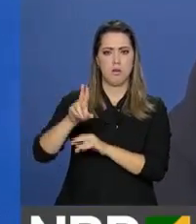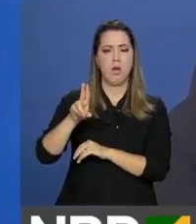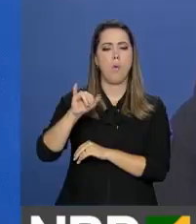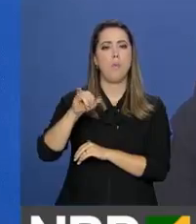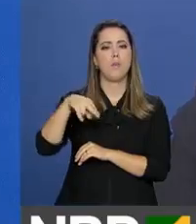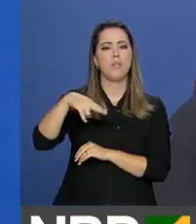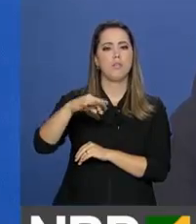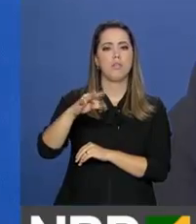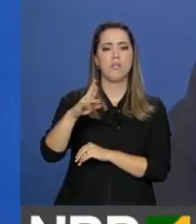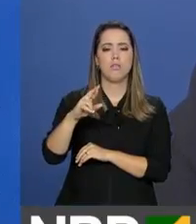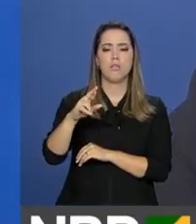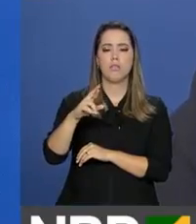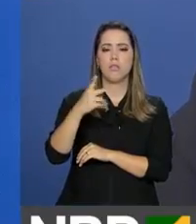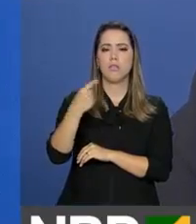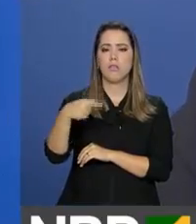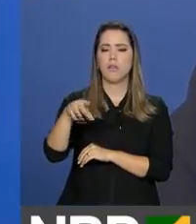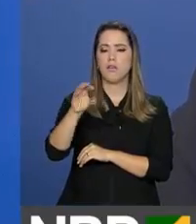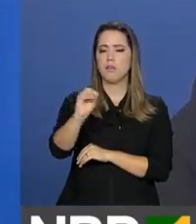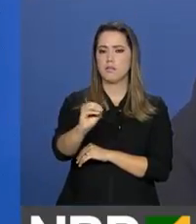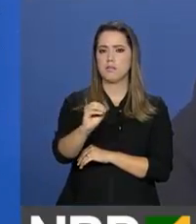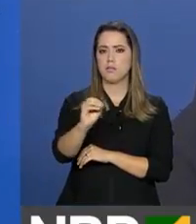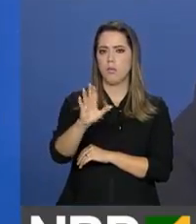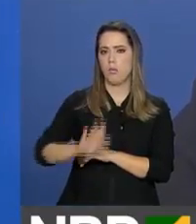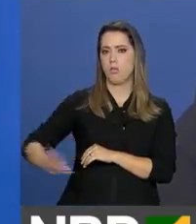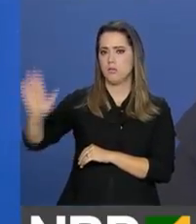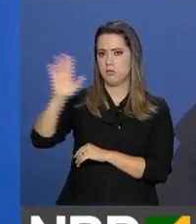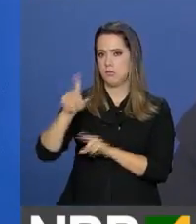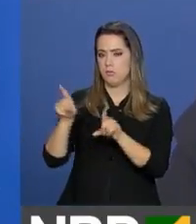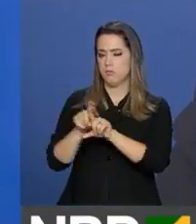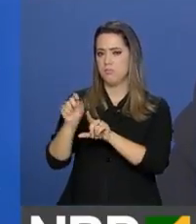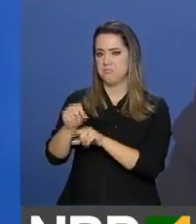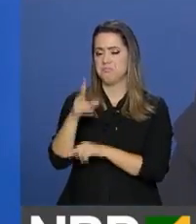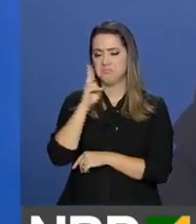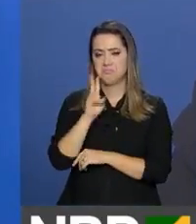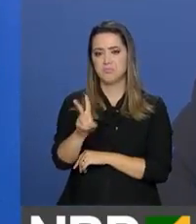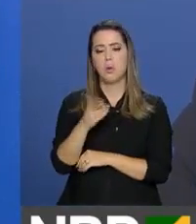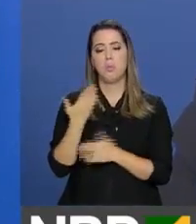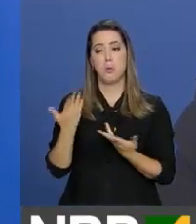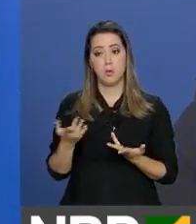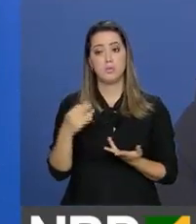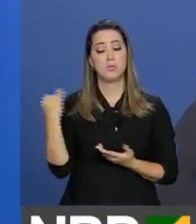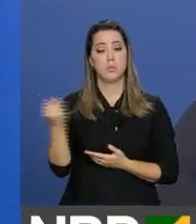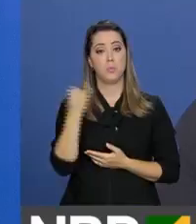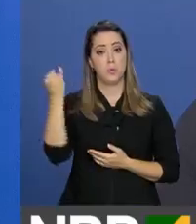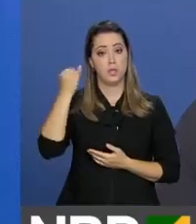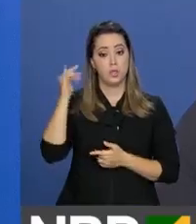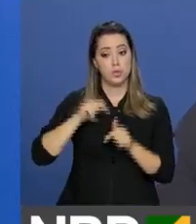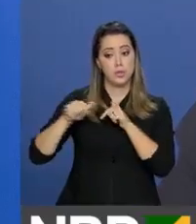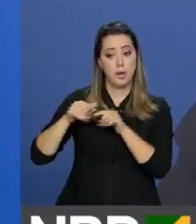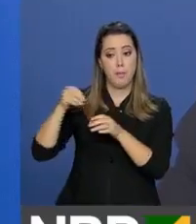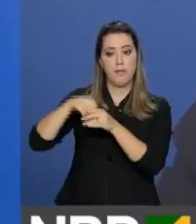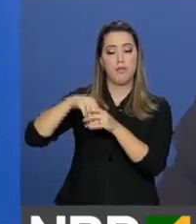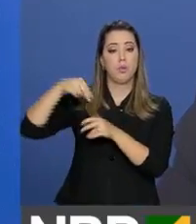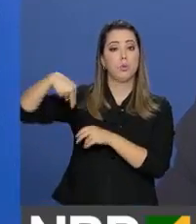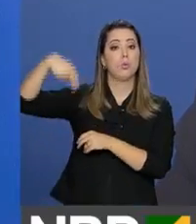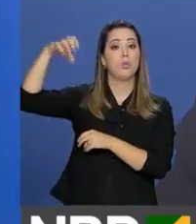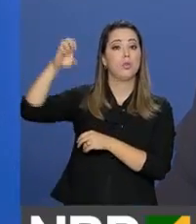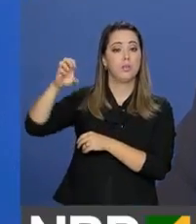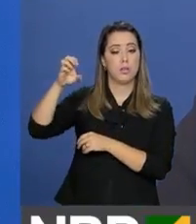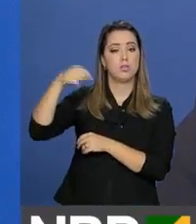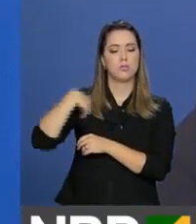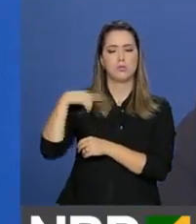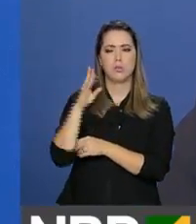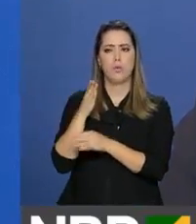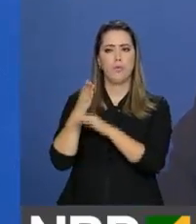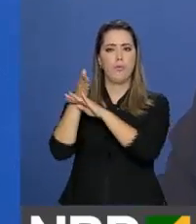adequado, muito didático que o Helder Barbalho fez, a revelar o quanto foi feito pelo Nordeste. Interessante, nas vezes que lá